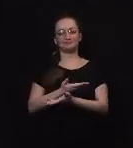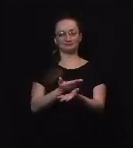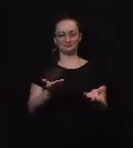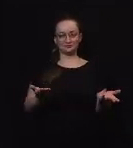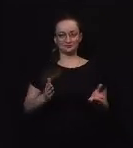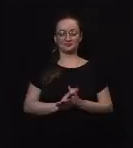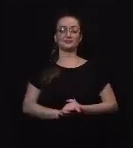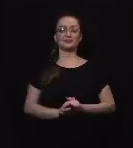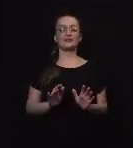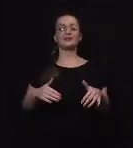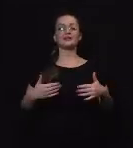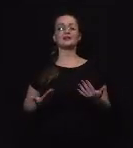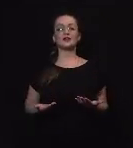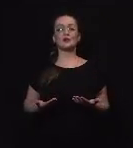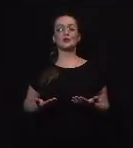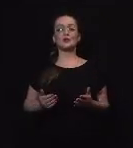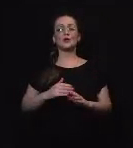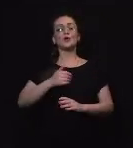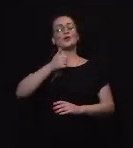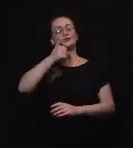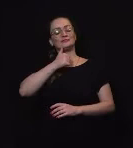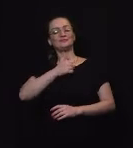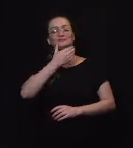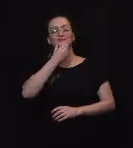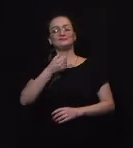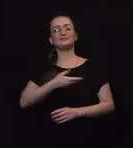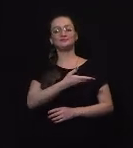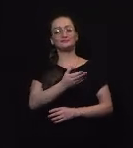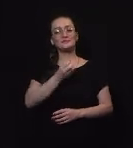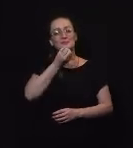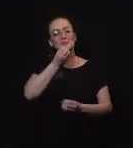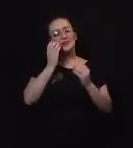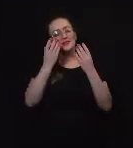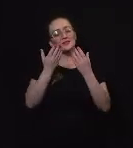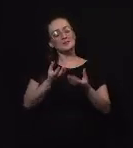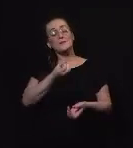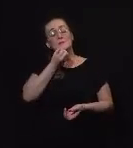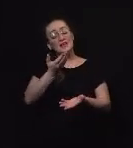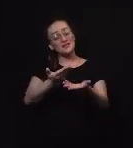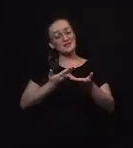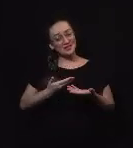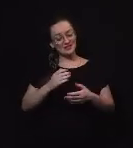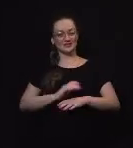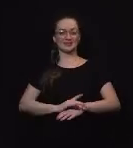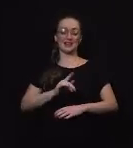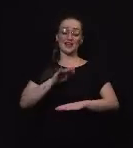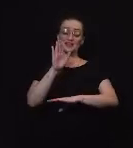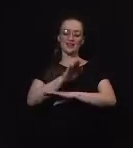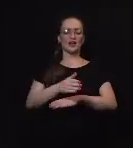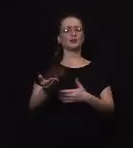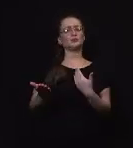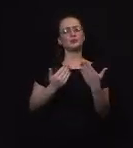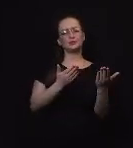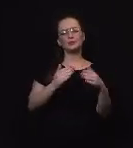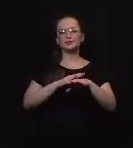sejam todas e todos muito bem-vindos. Vai ser uma tarde de muita conversa,